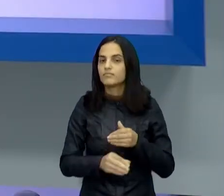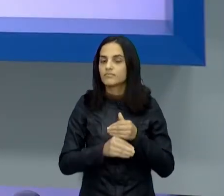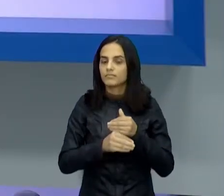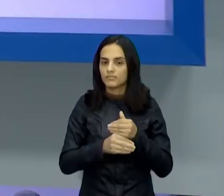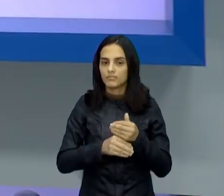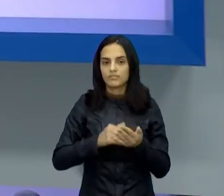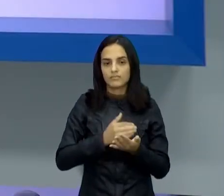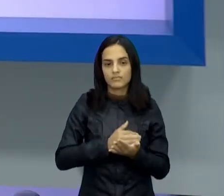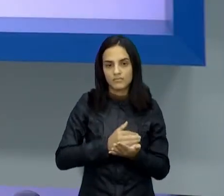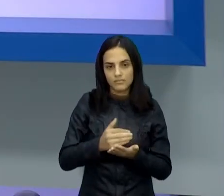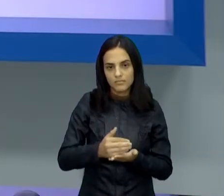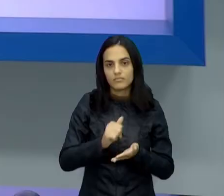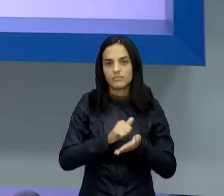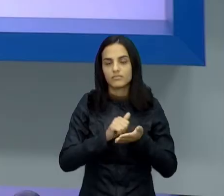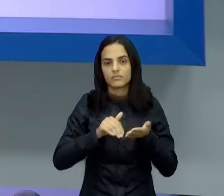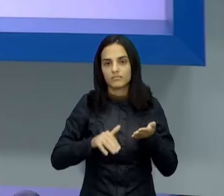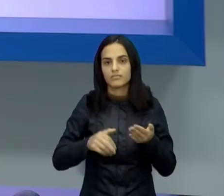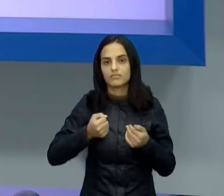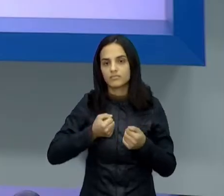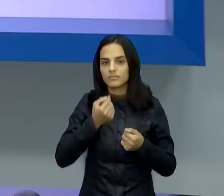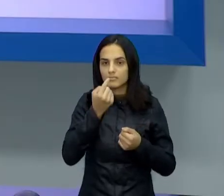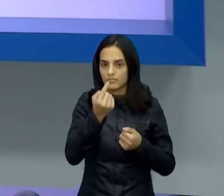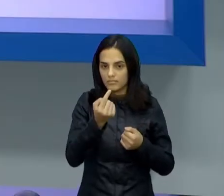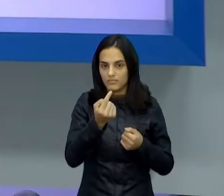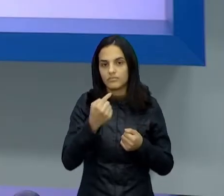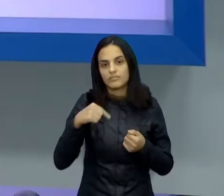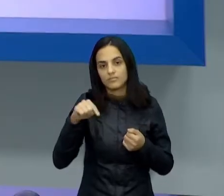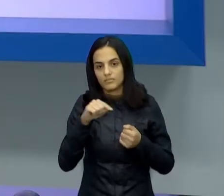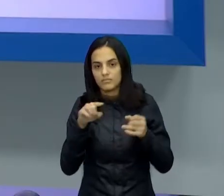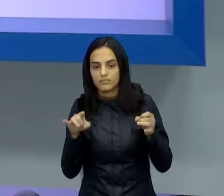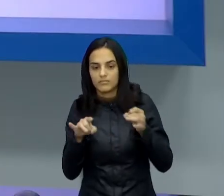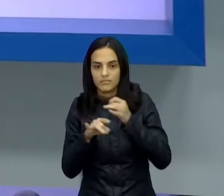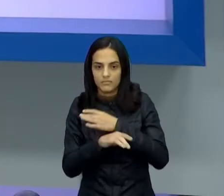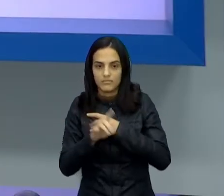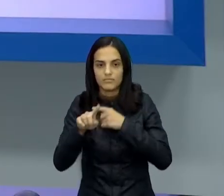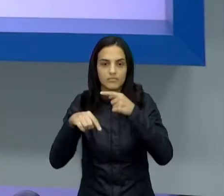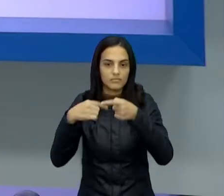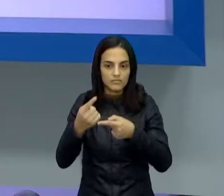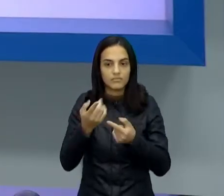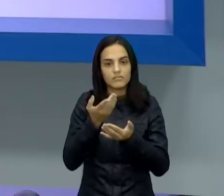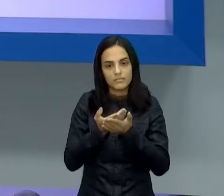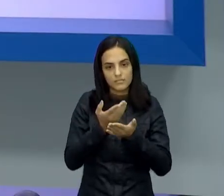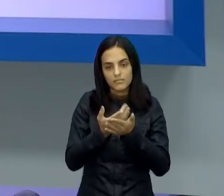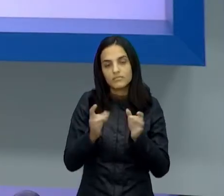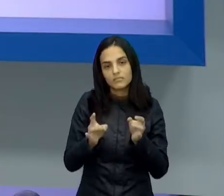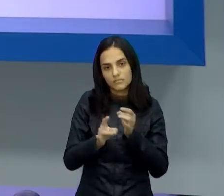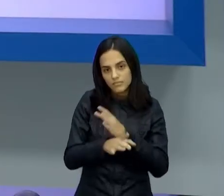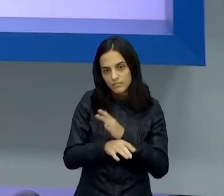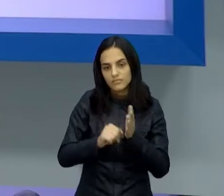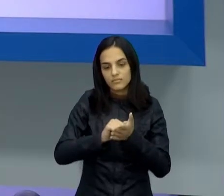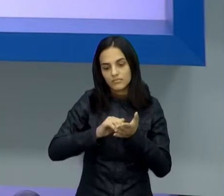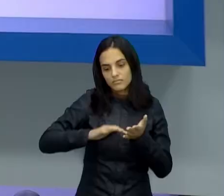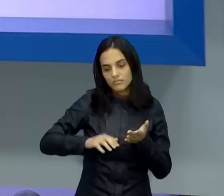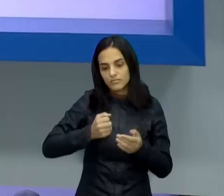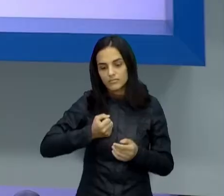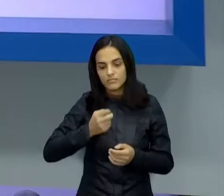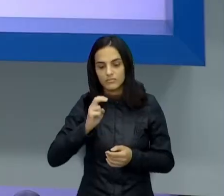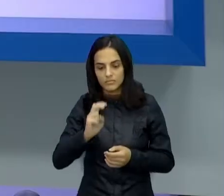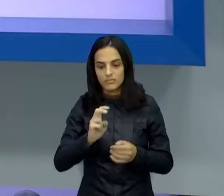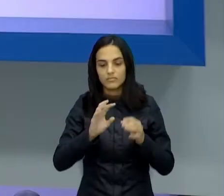né? Começando aí pela atividade 1, né? Encerraremos aí na próxima aula essa atividade 5